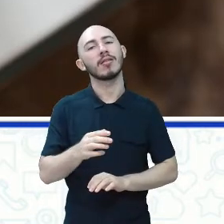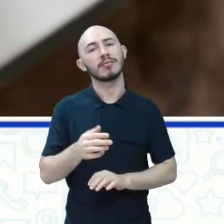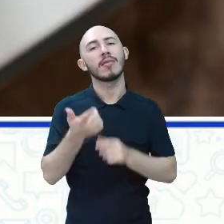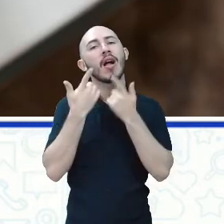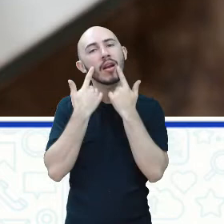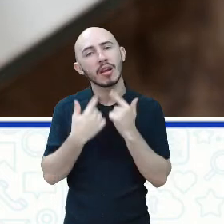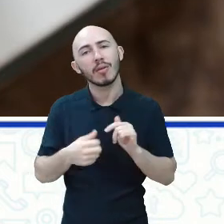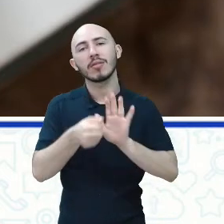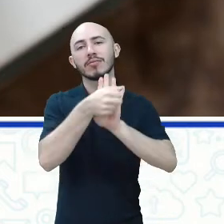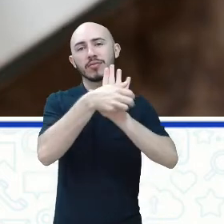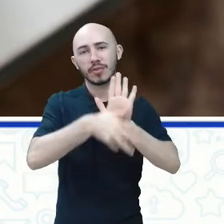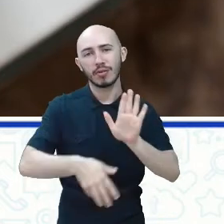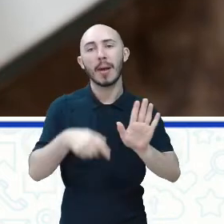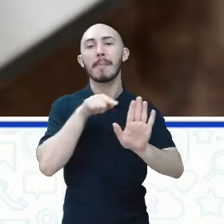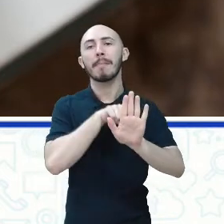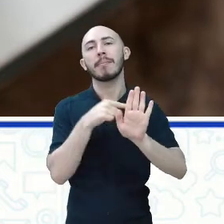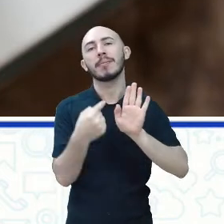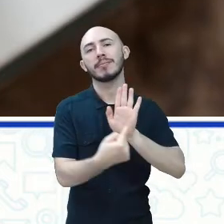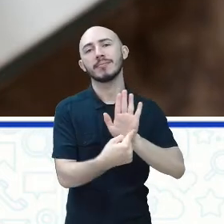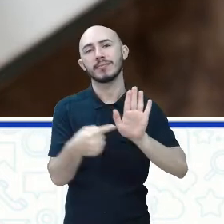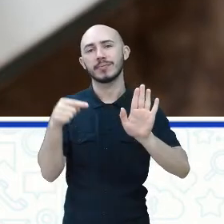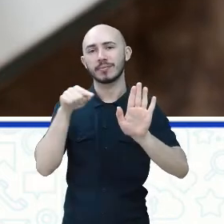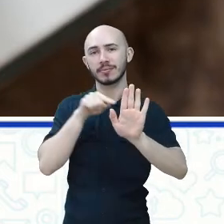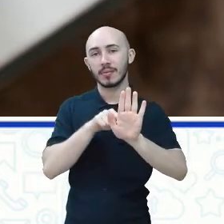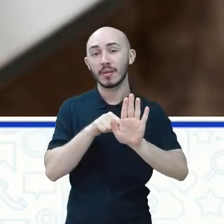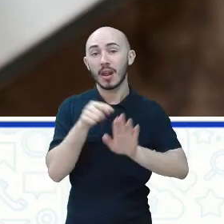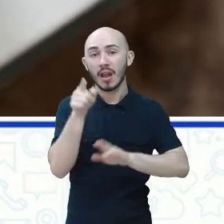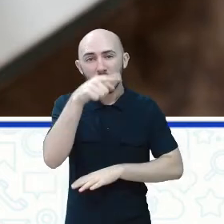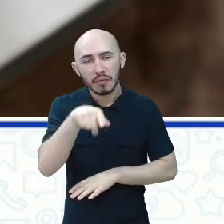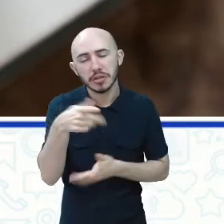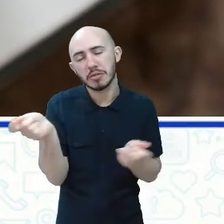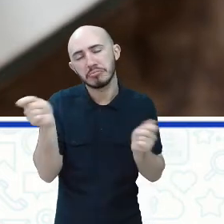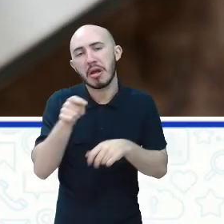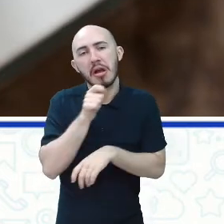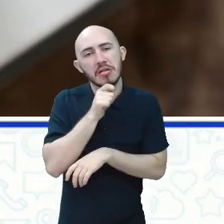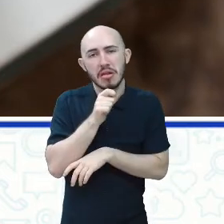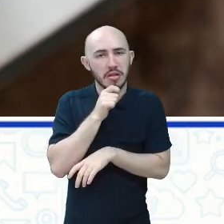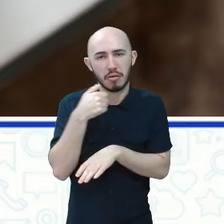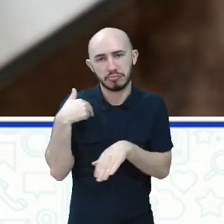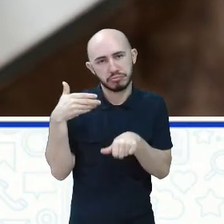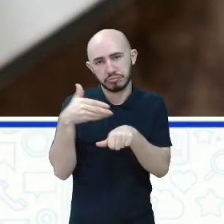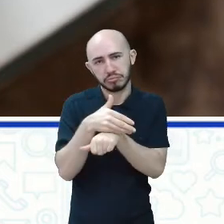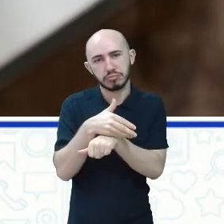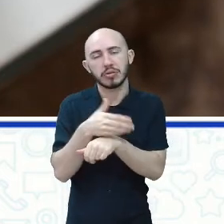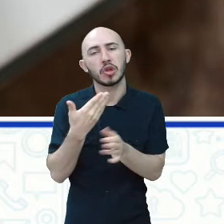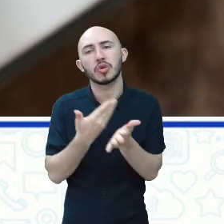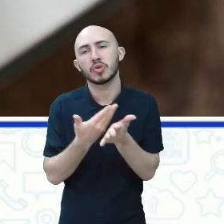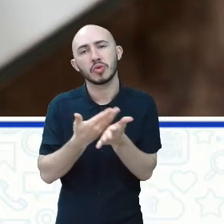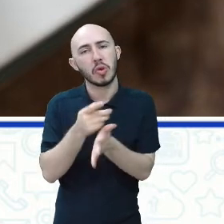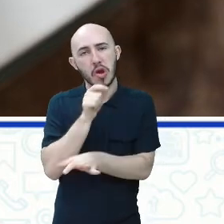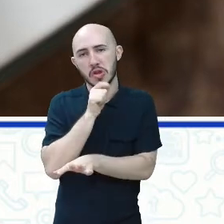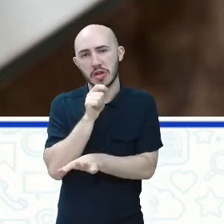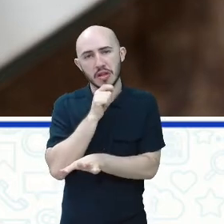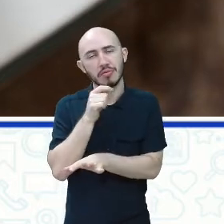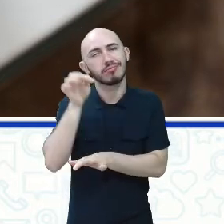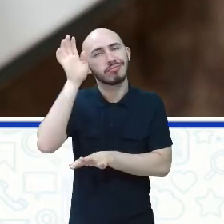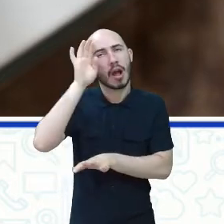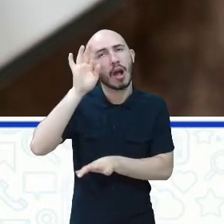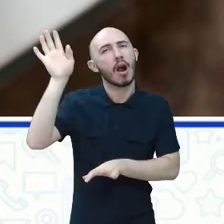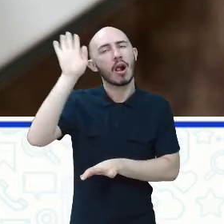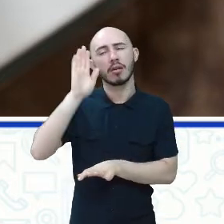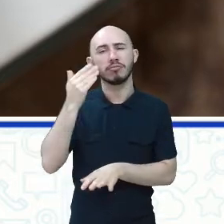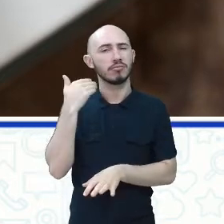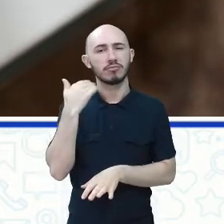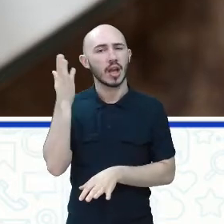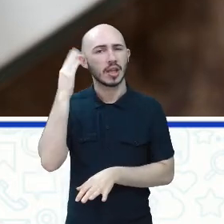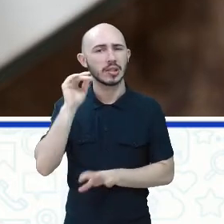linguagem. Talvez vocês ainda não tenham tido acesso, assim, na sua mente, assim,